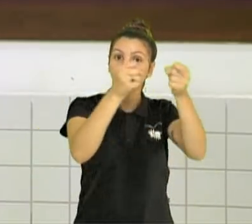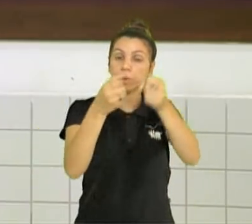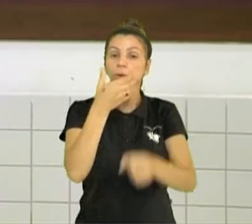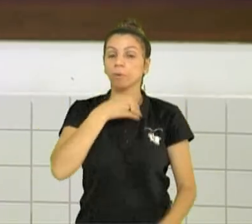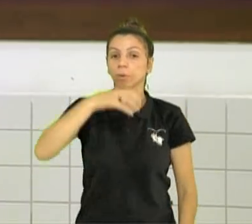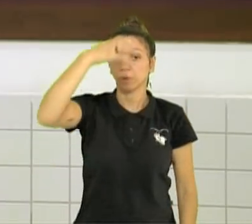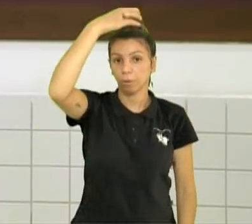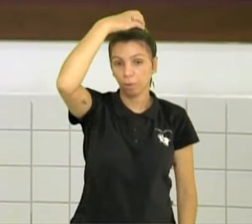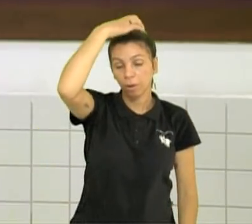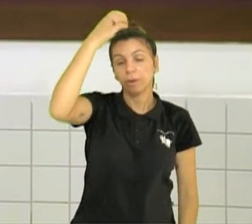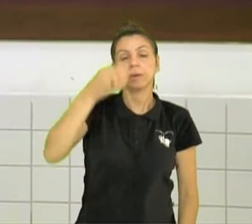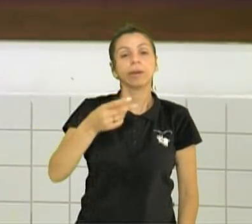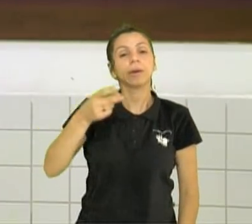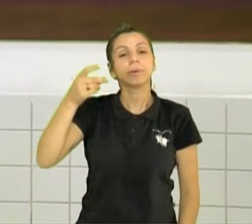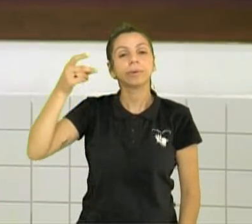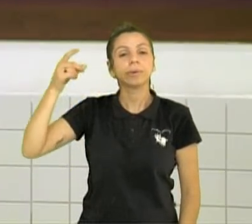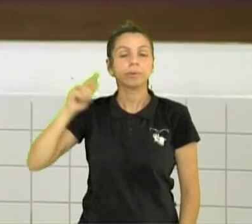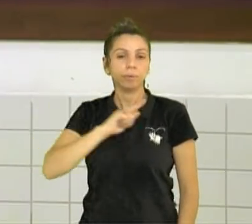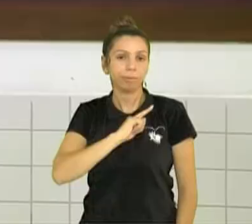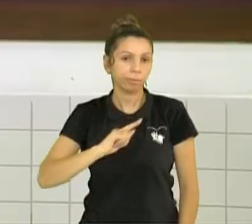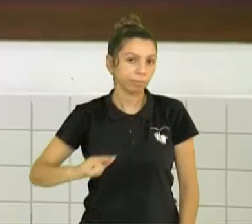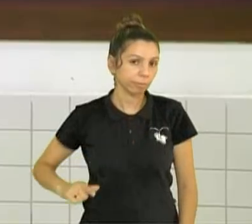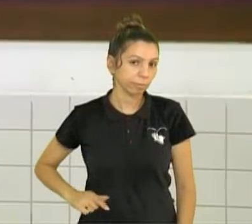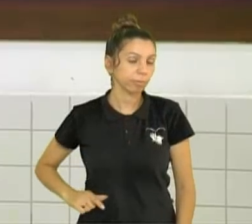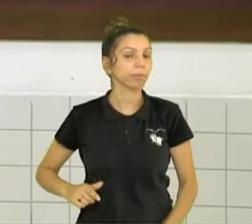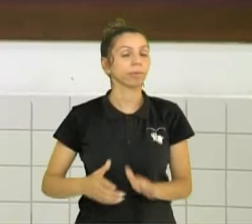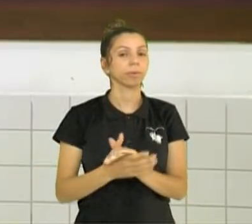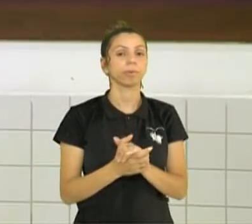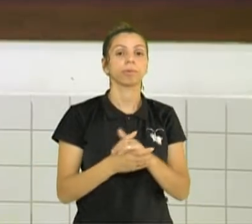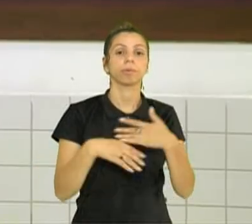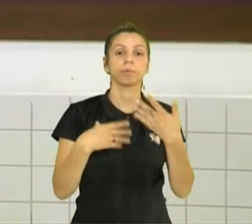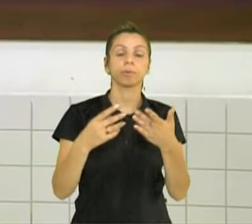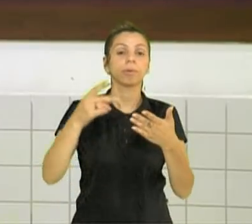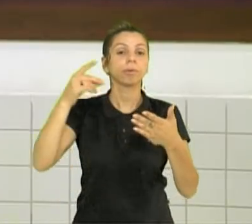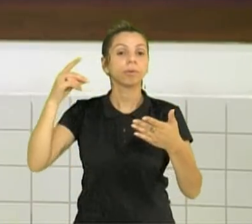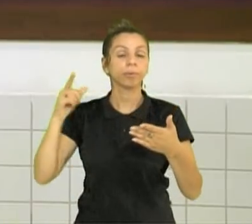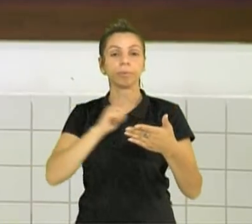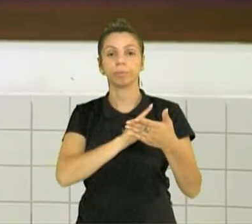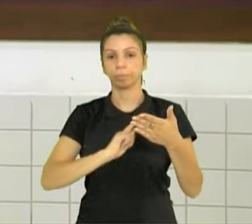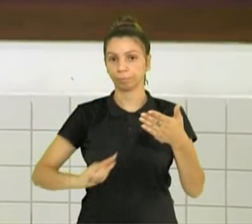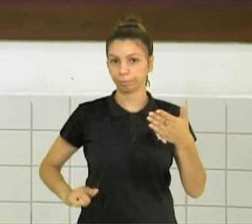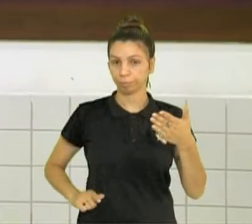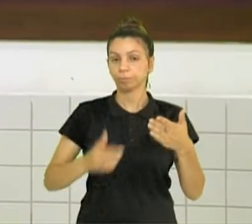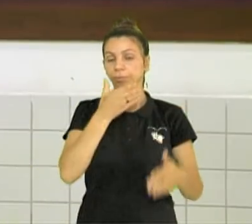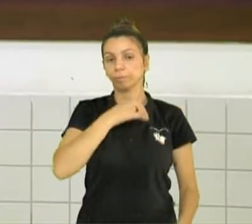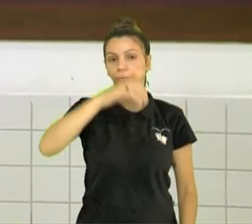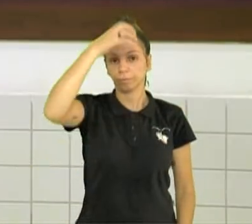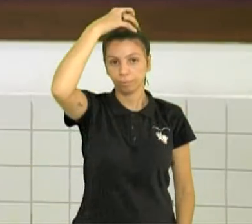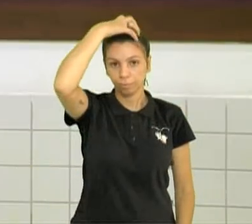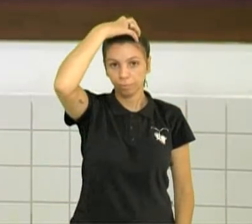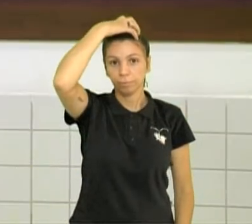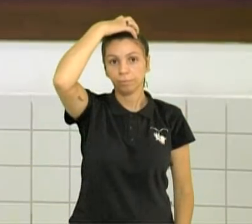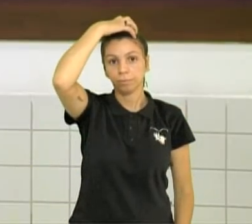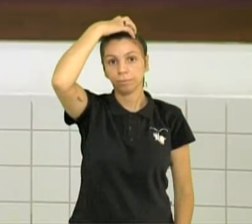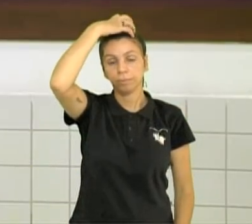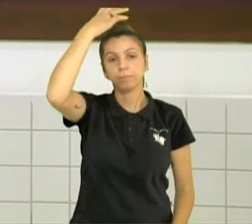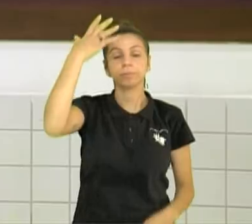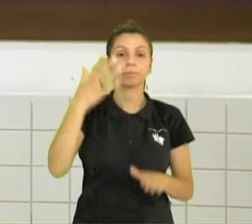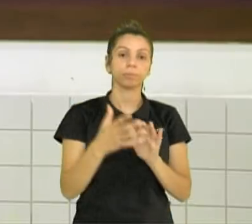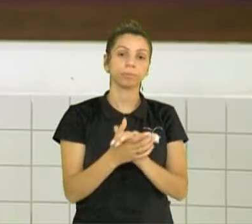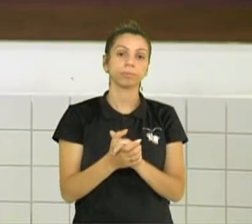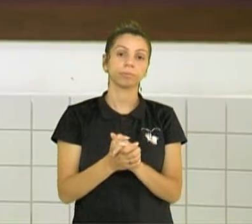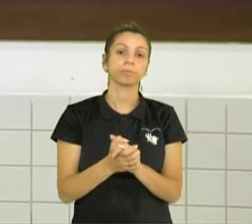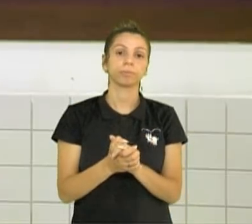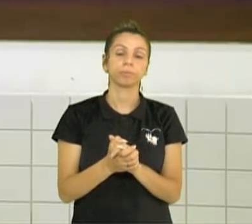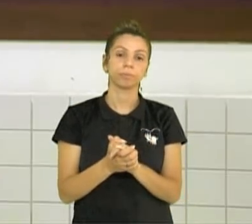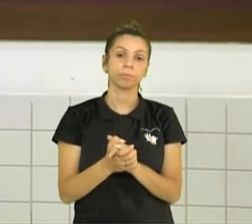é o antigo regime. Esse modelo chamado antigo regime era o modelo de governo que tinham dos reis monárquicos, monarca é repetição, né?